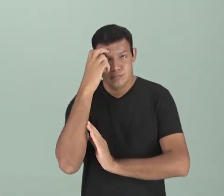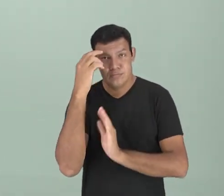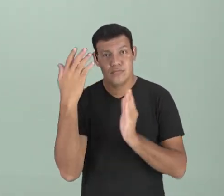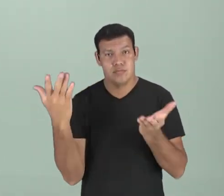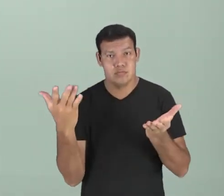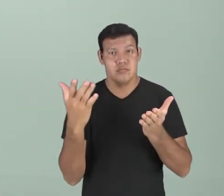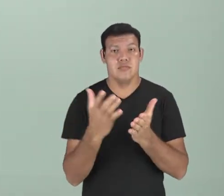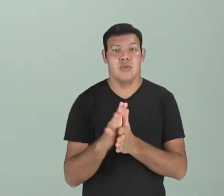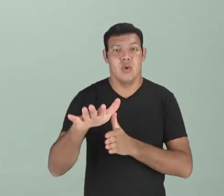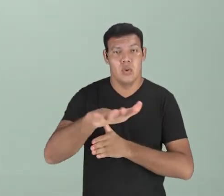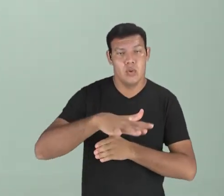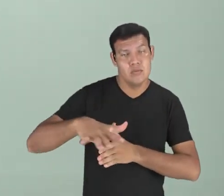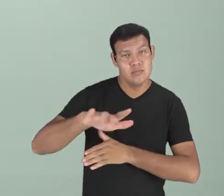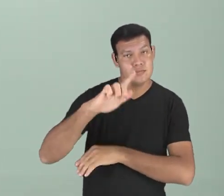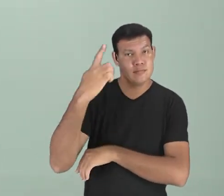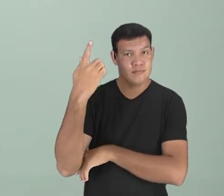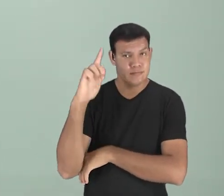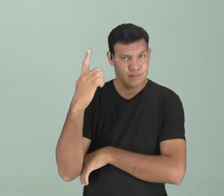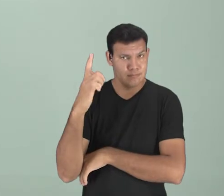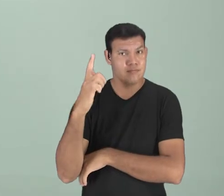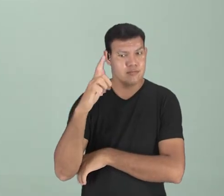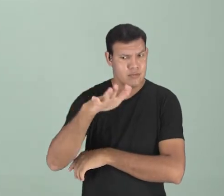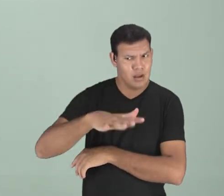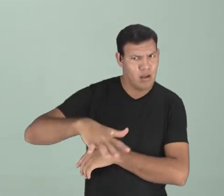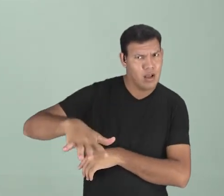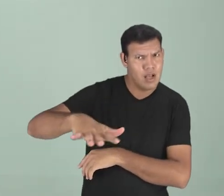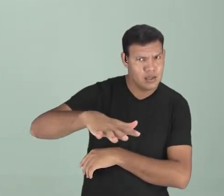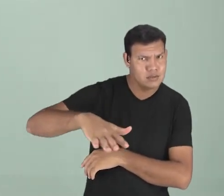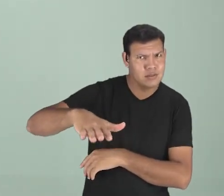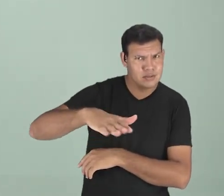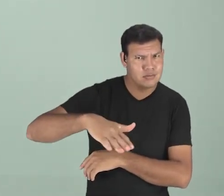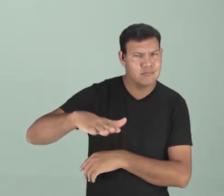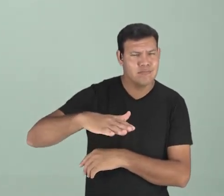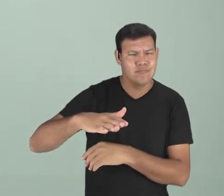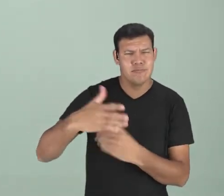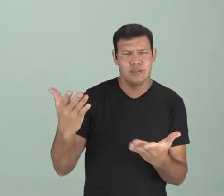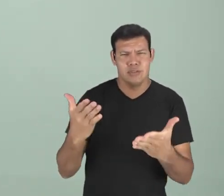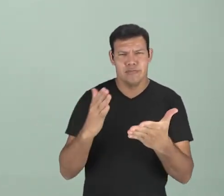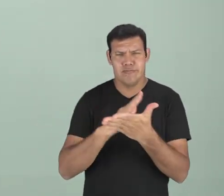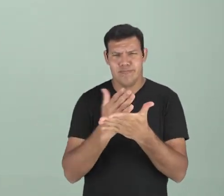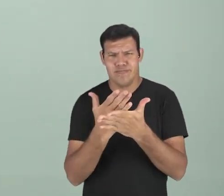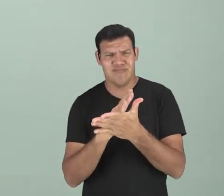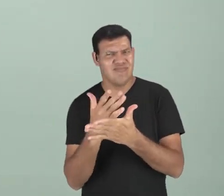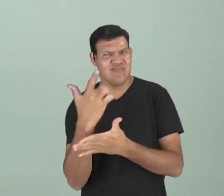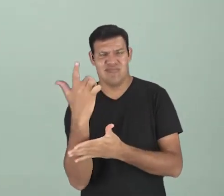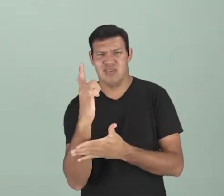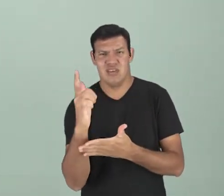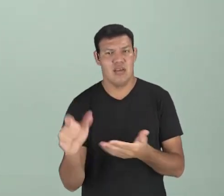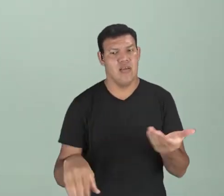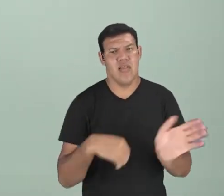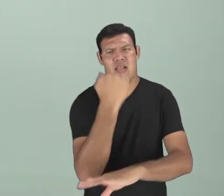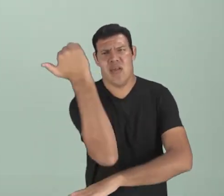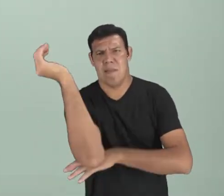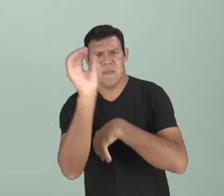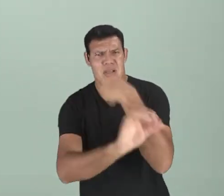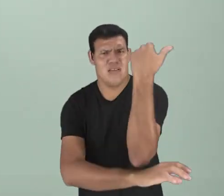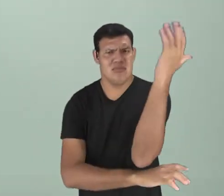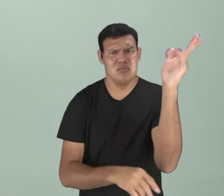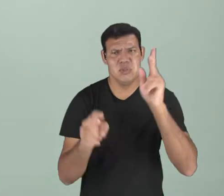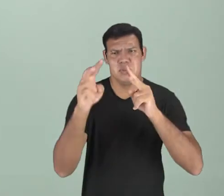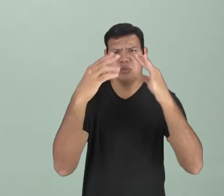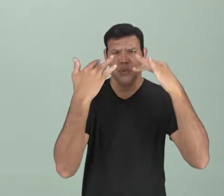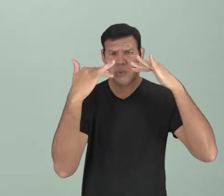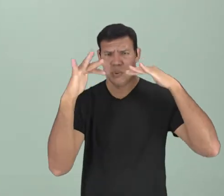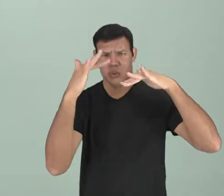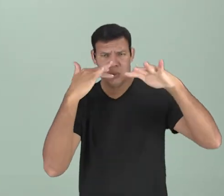Então, o espaço geográfico é o espaço vai muito além de todas essas paisagens que a gente já viu. O